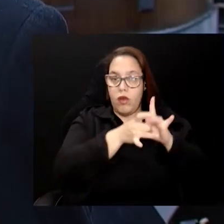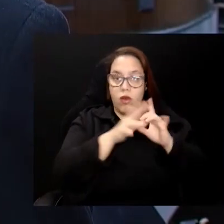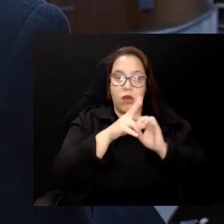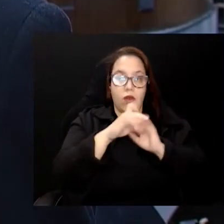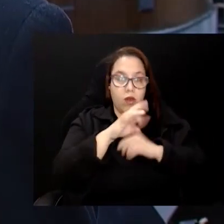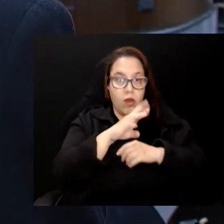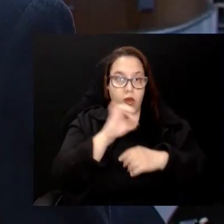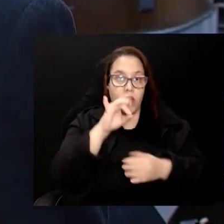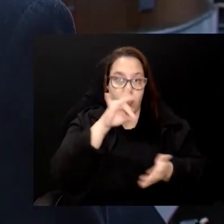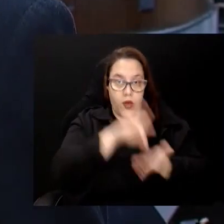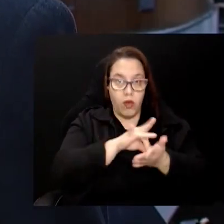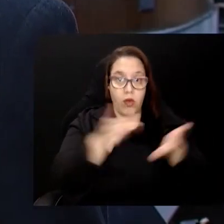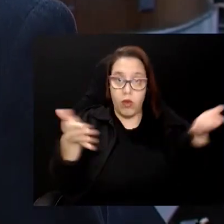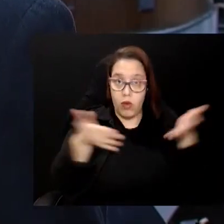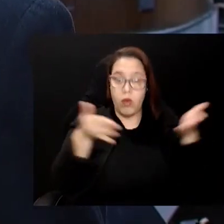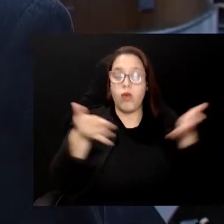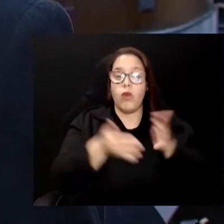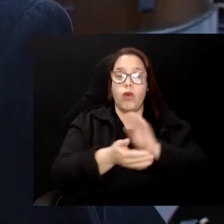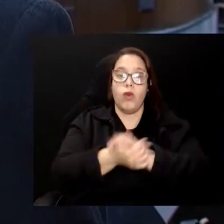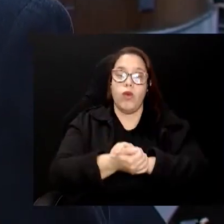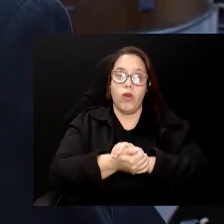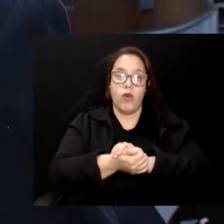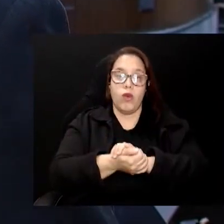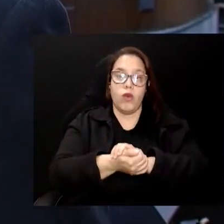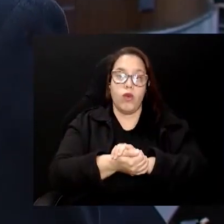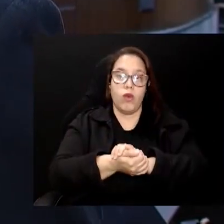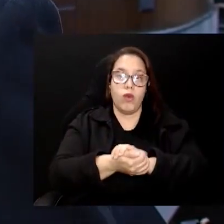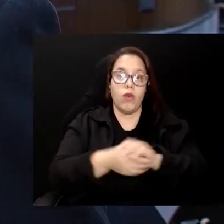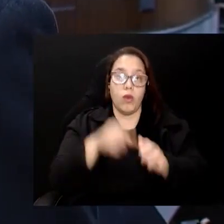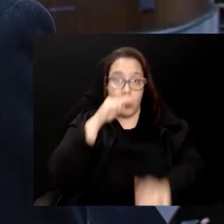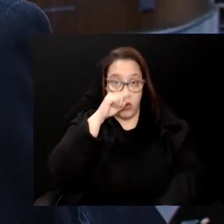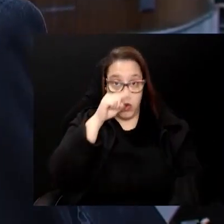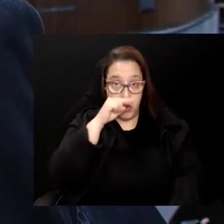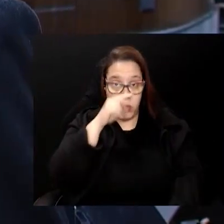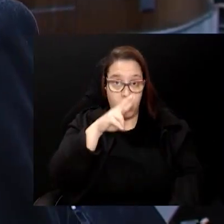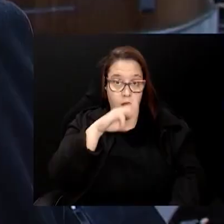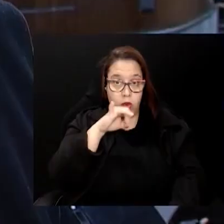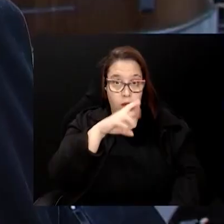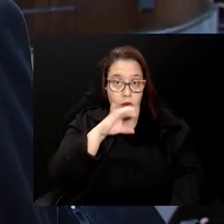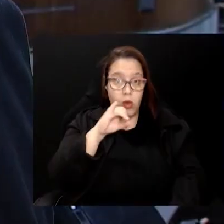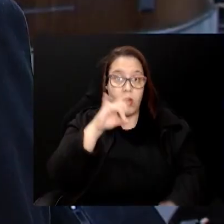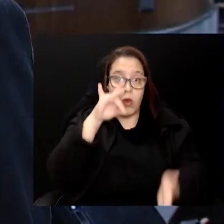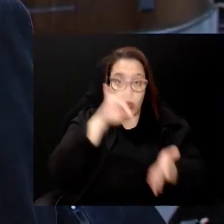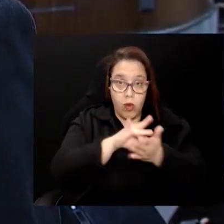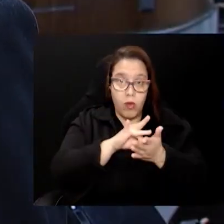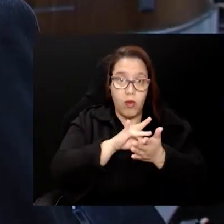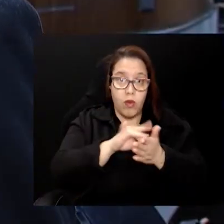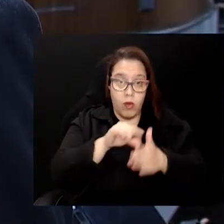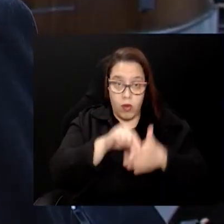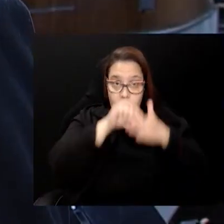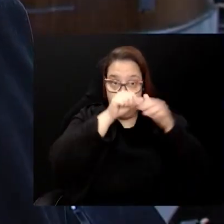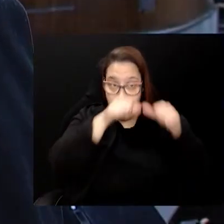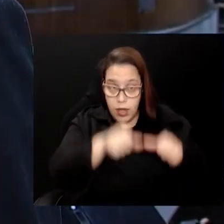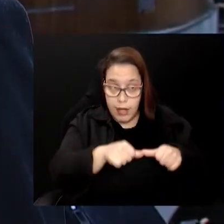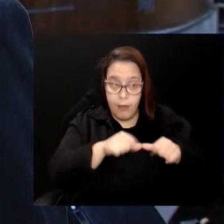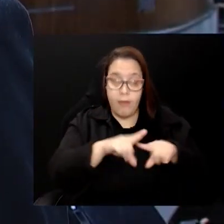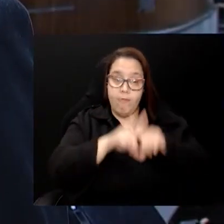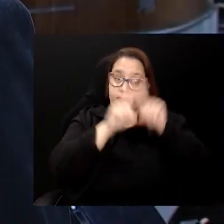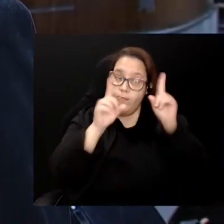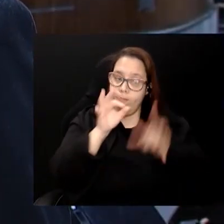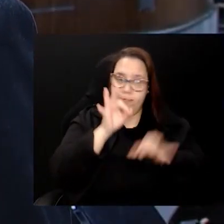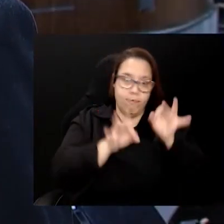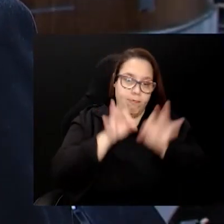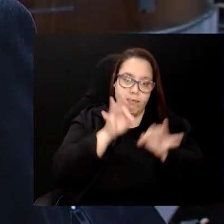Hoje, oficialmente, o distrito, os viários, eles são oficiais fisicamente, estão lá, mas juridicamente eles ainda não